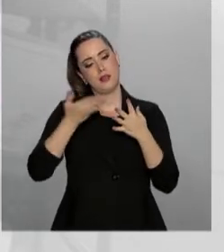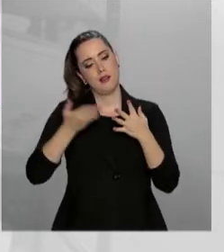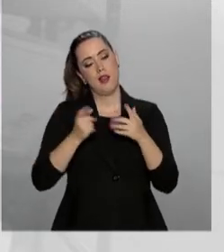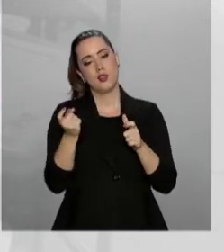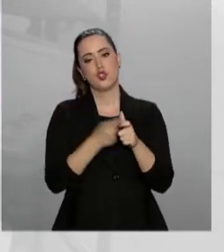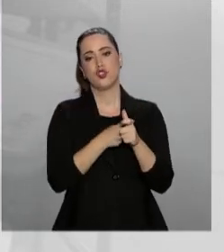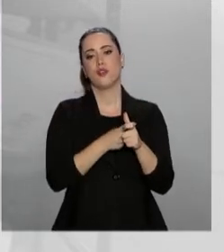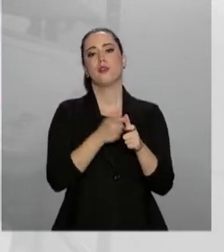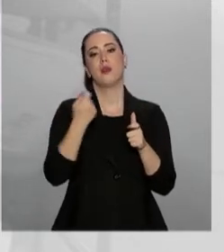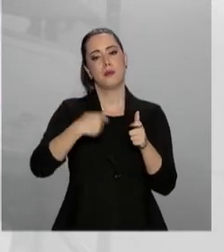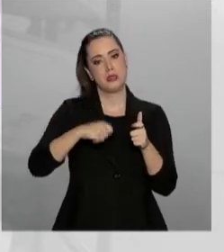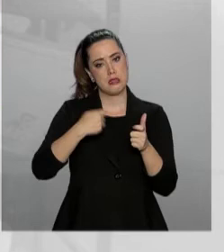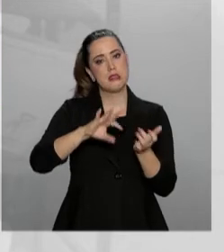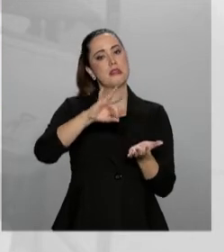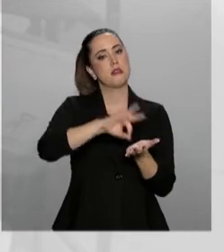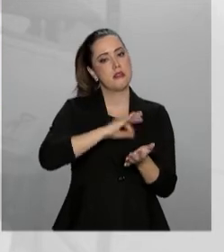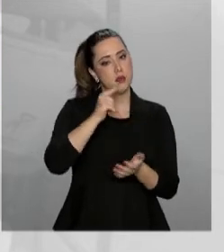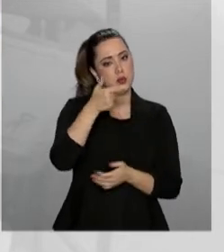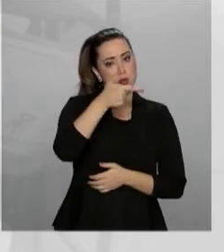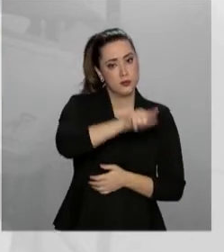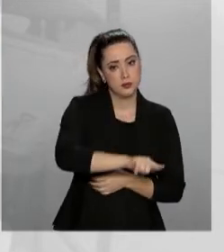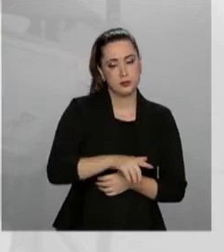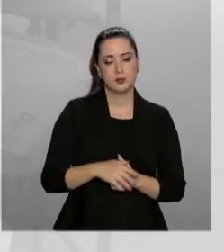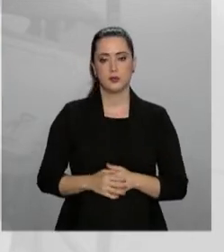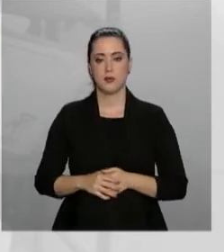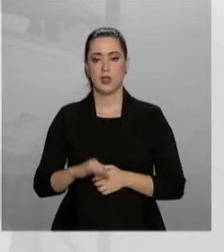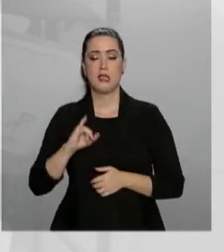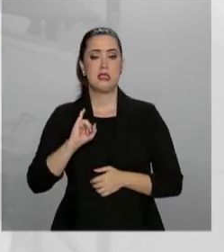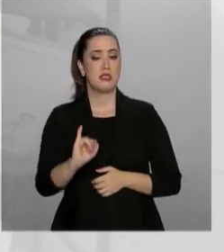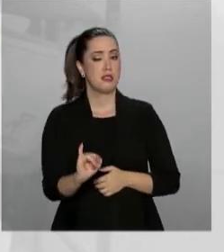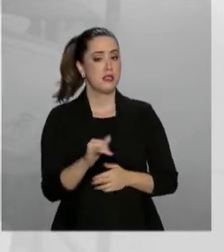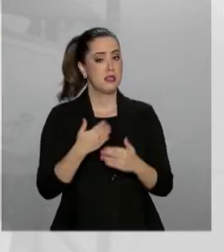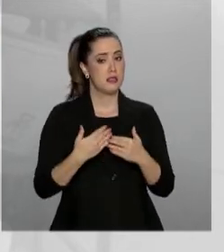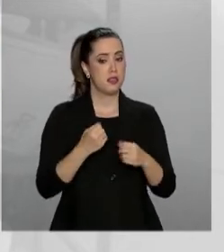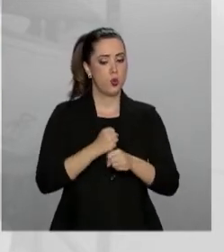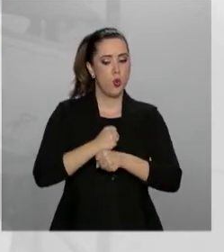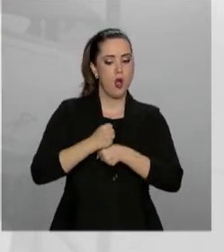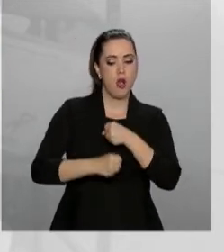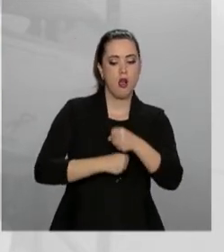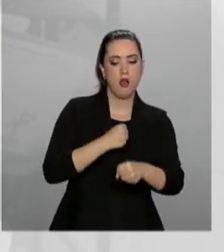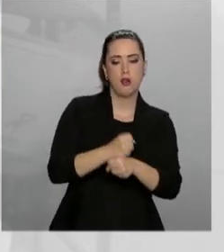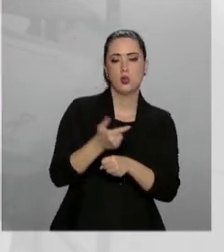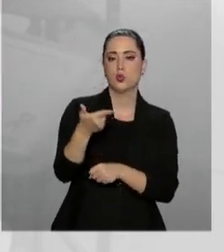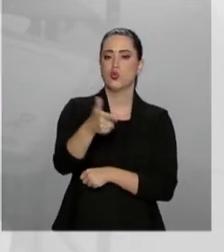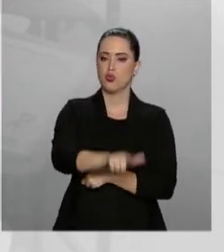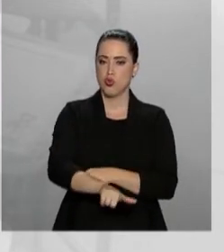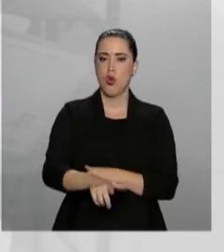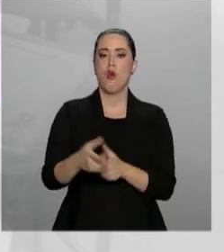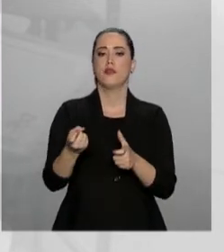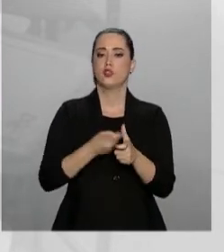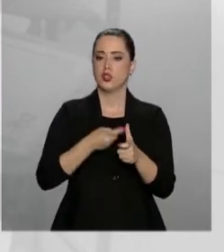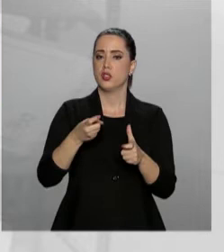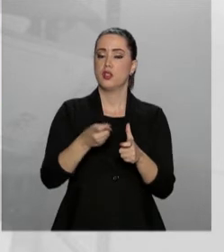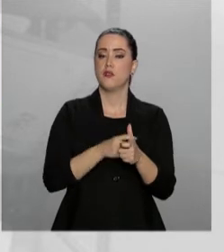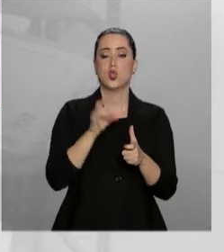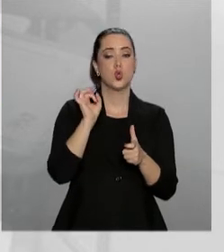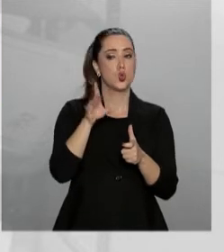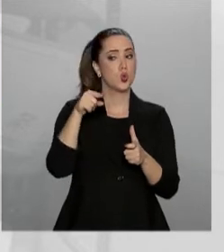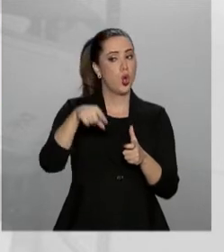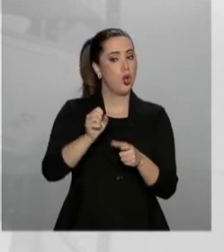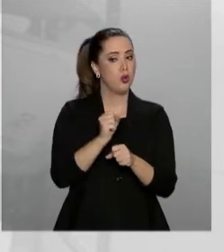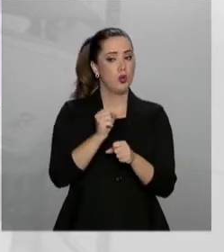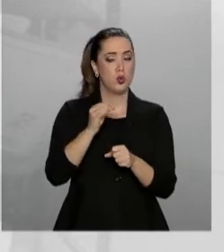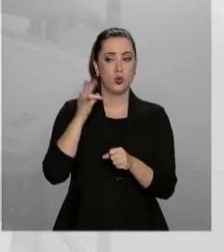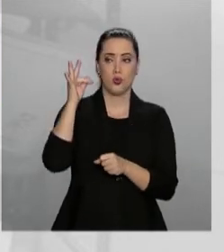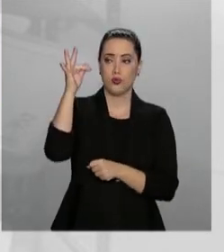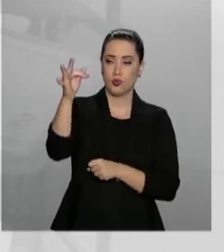dívida, a matrícula deve ser liberada. Se ao longo do ano letivo houver nova inadimplência, ela deve afetar a matrícula somente